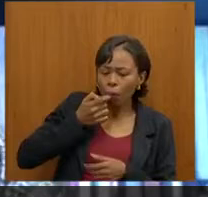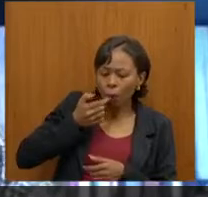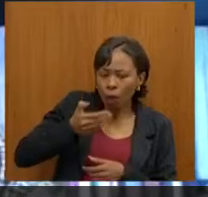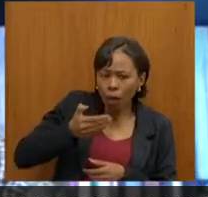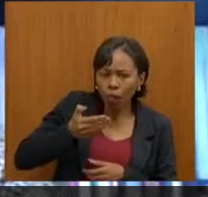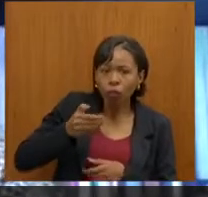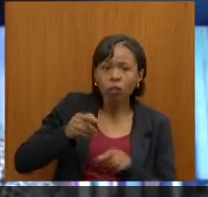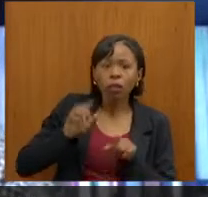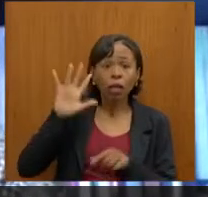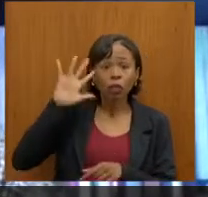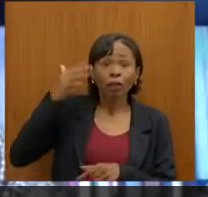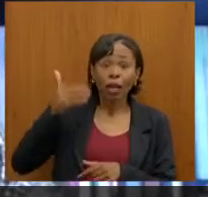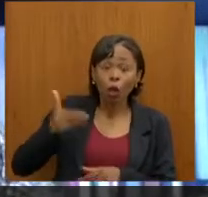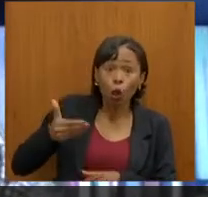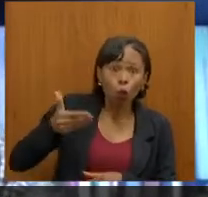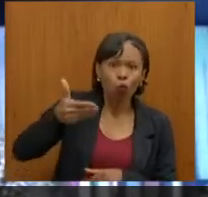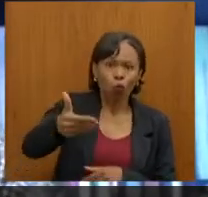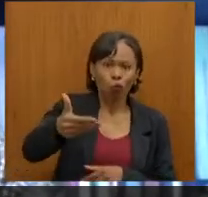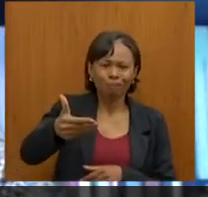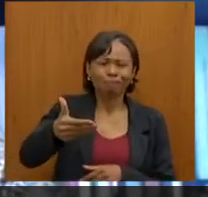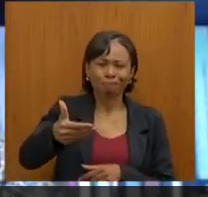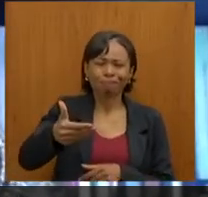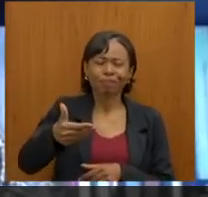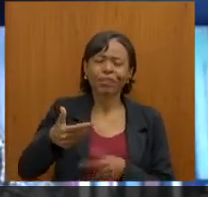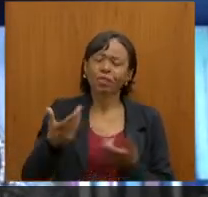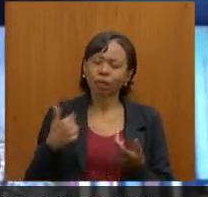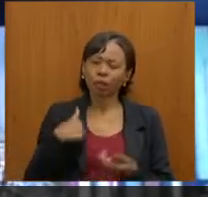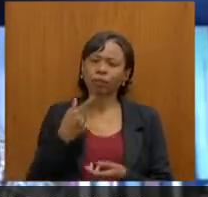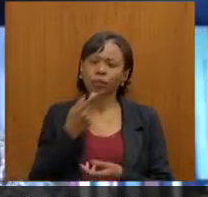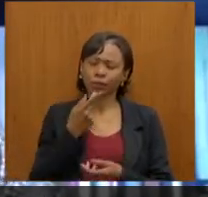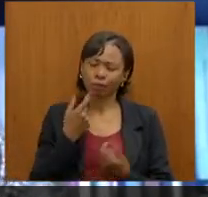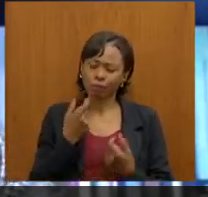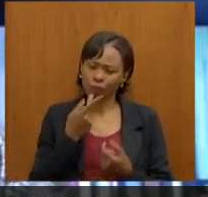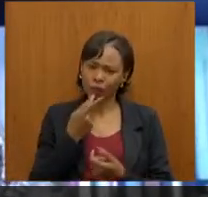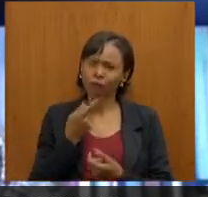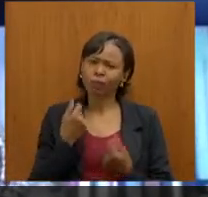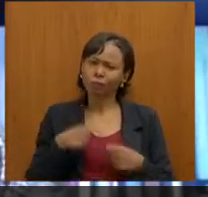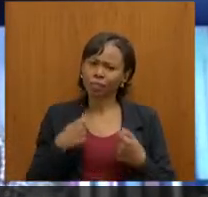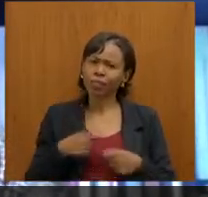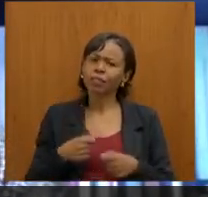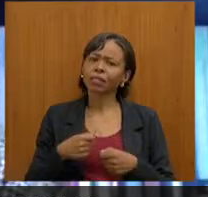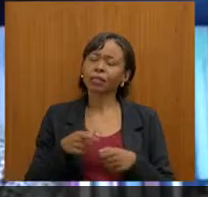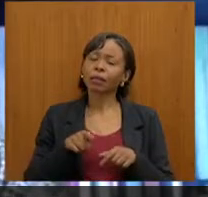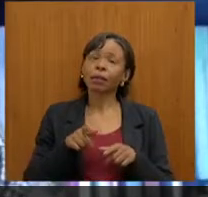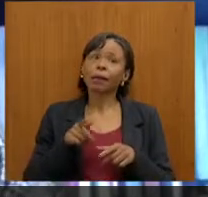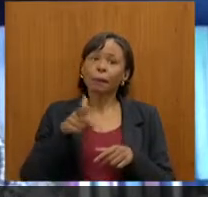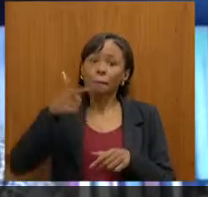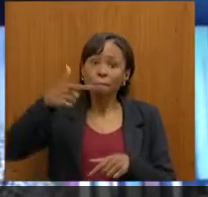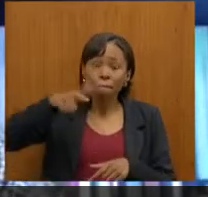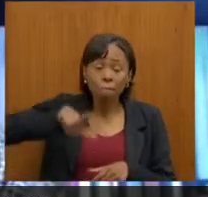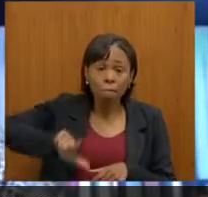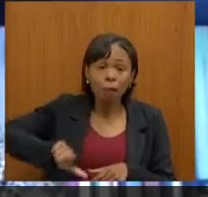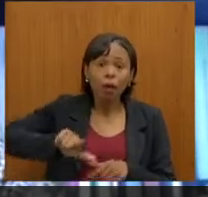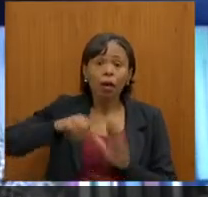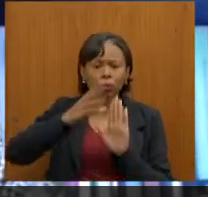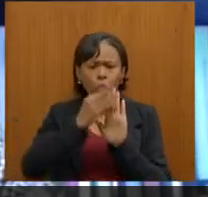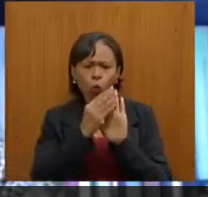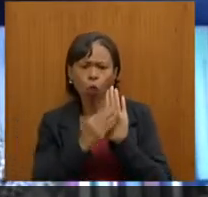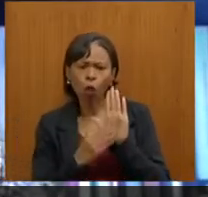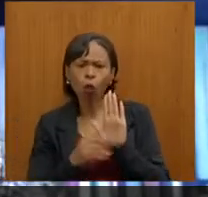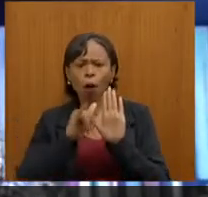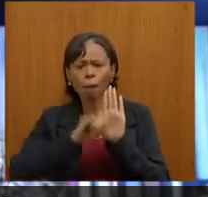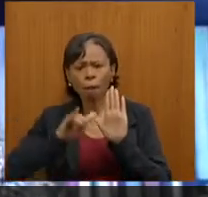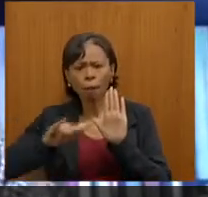Amado que falou antes de mim reforçar a necessidade e conteúdos como violência contra as mulheres